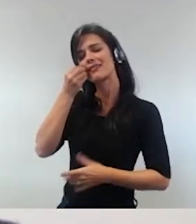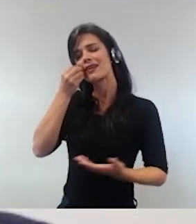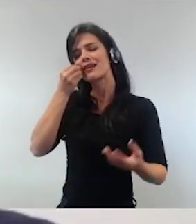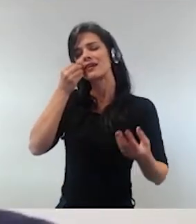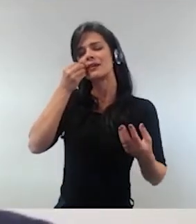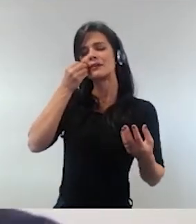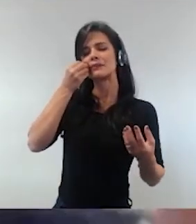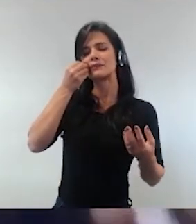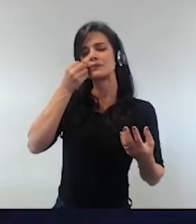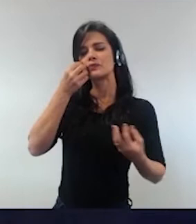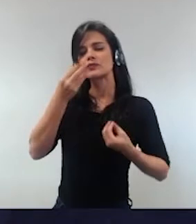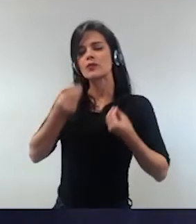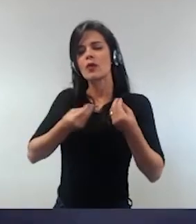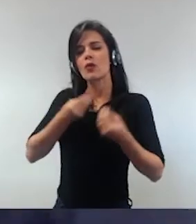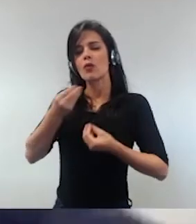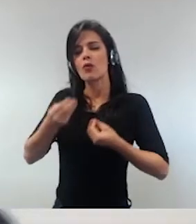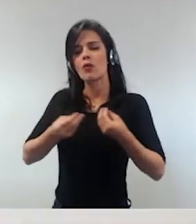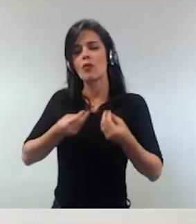formas, né,